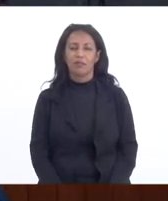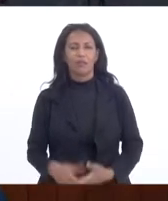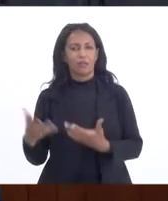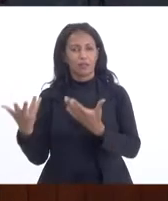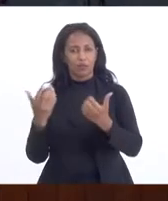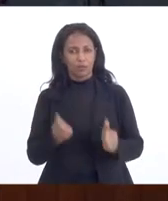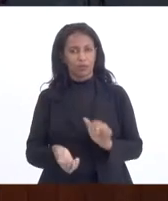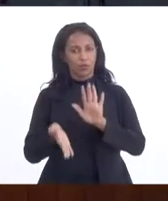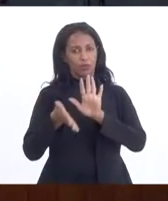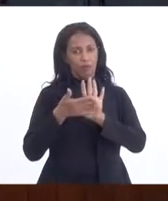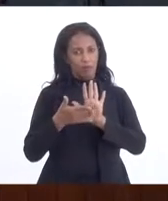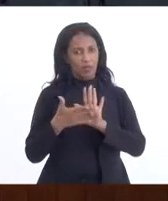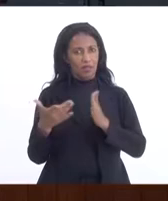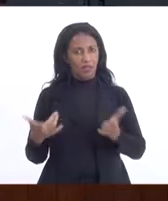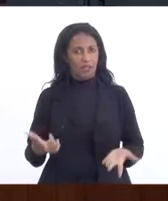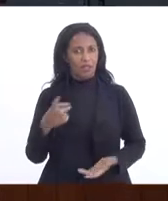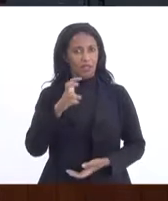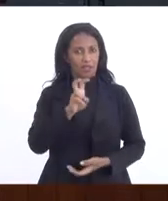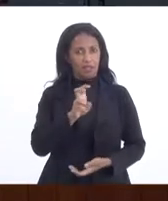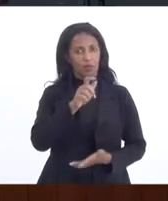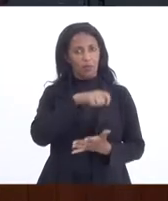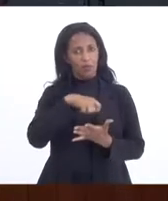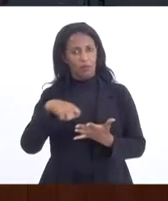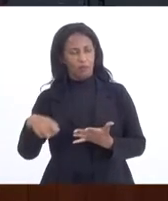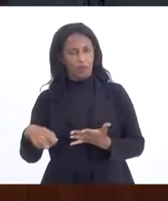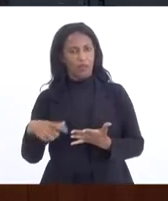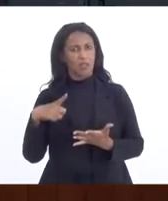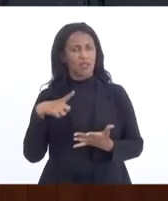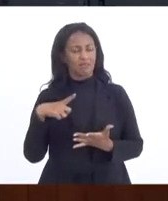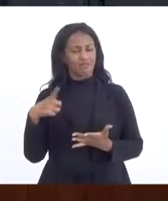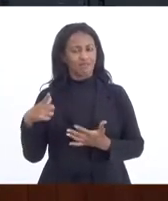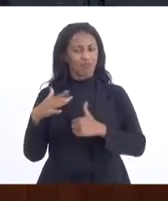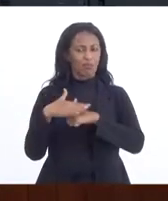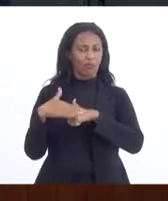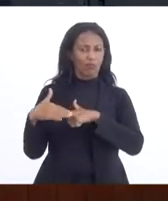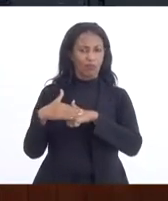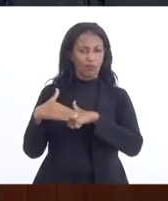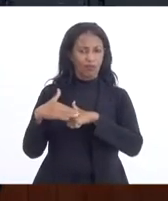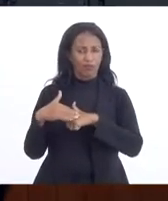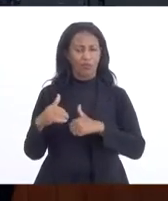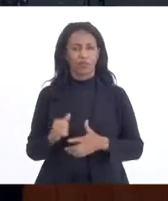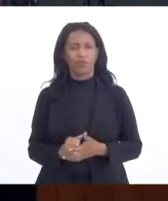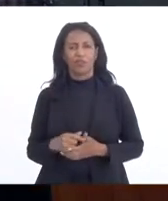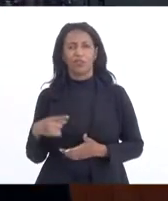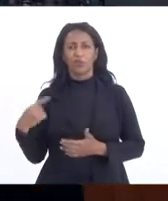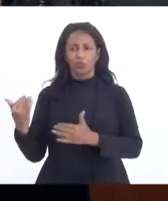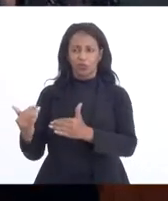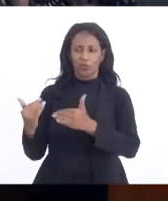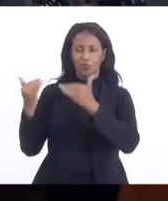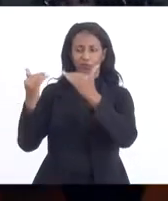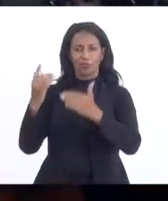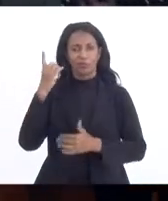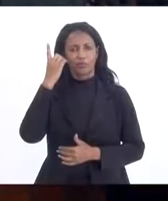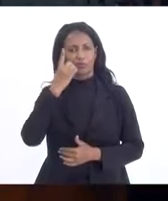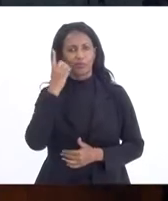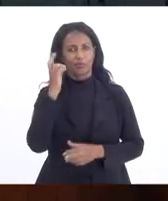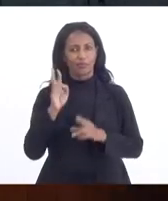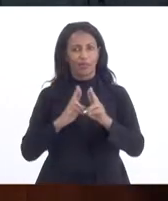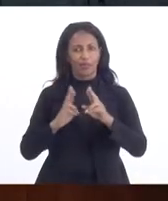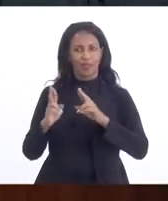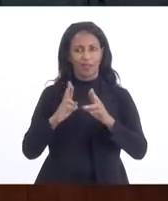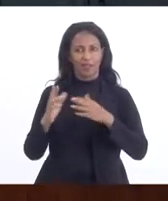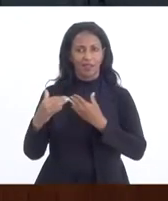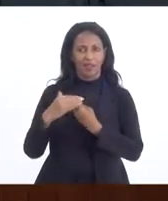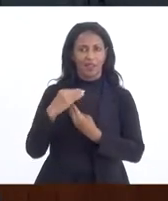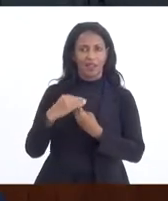Assumiu o mandato aí tem 5 meses e tenho tido um carinho dos nobres deputados em relação a me dar uma